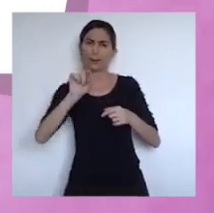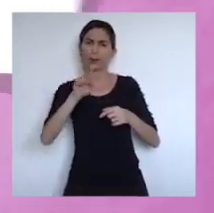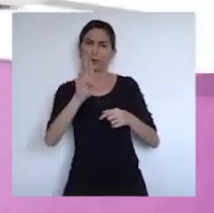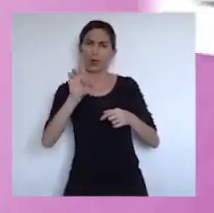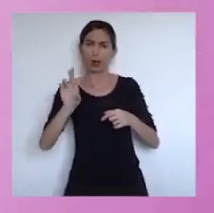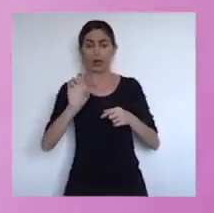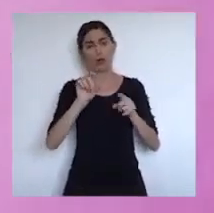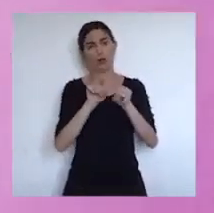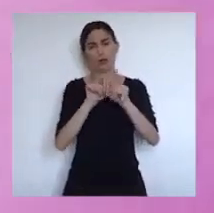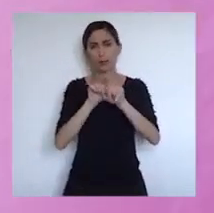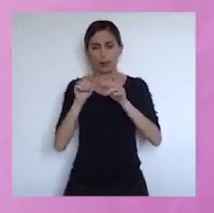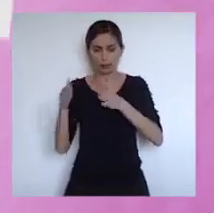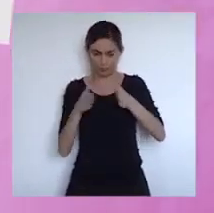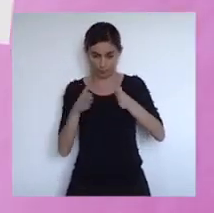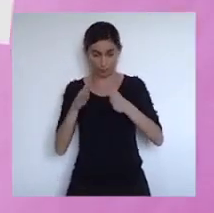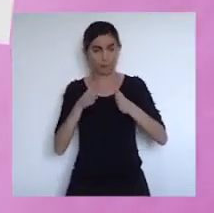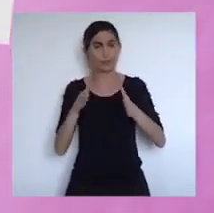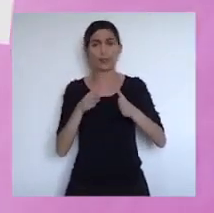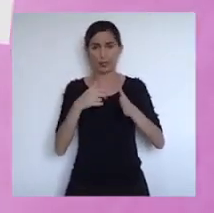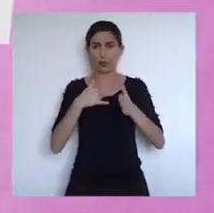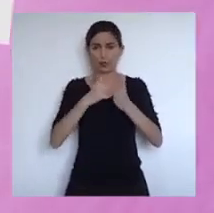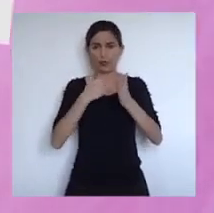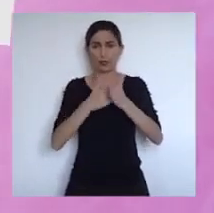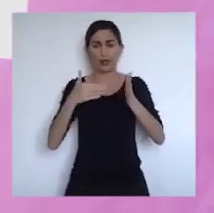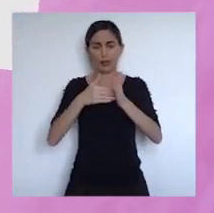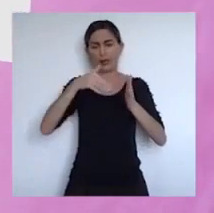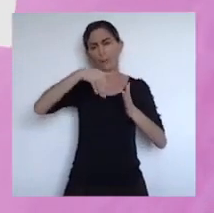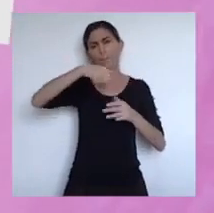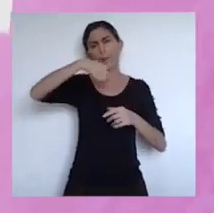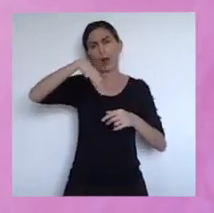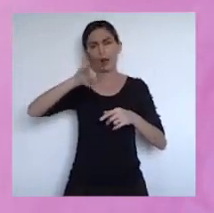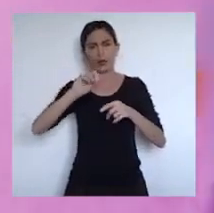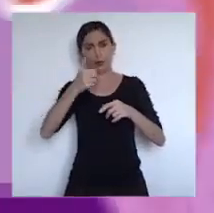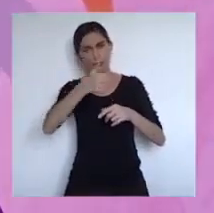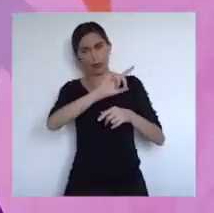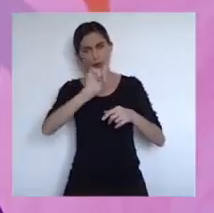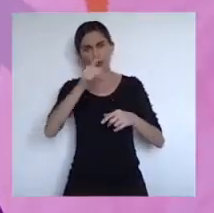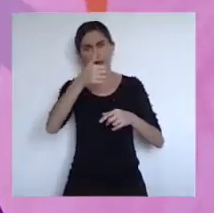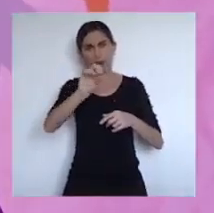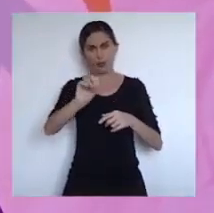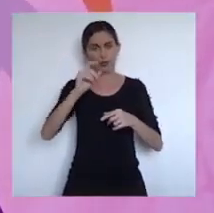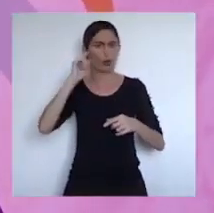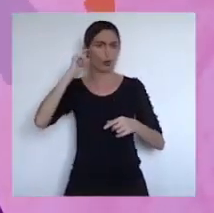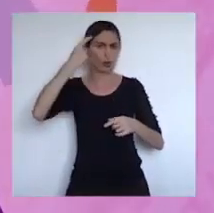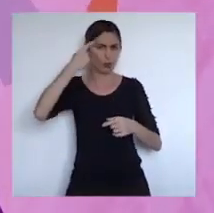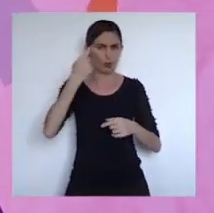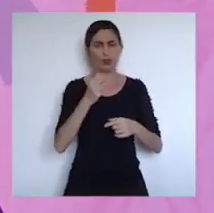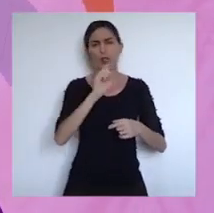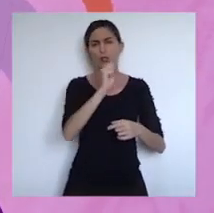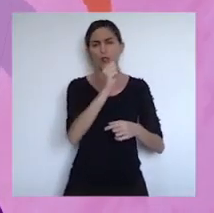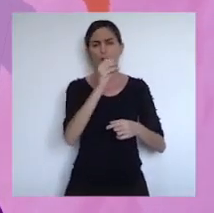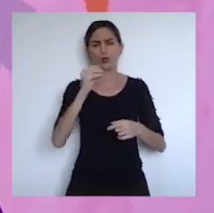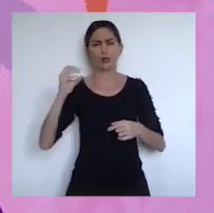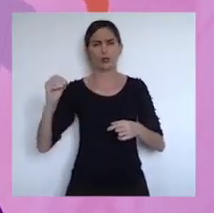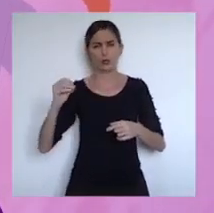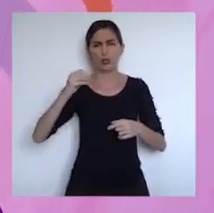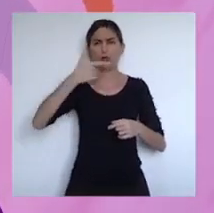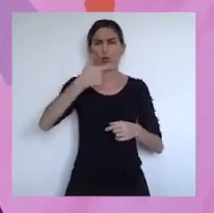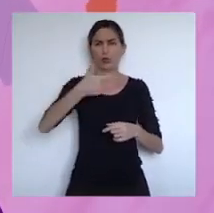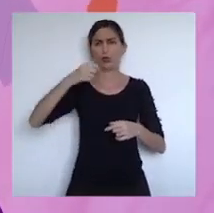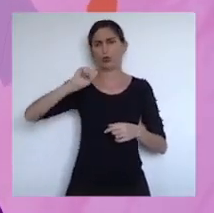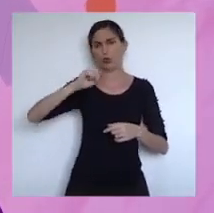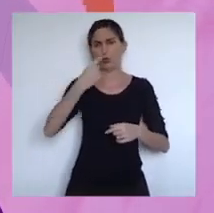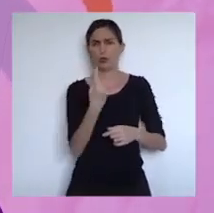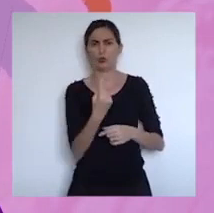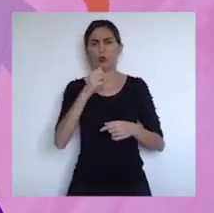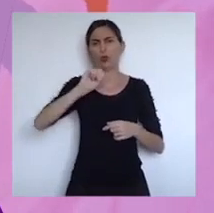www.facep.br. Se ligue no prazo, as inscrições vão até 10 de maio. Tire suas dúvidas pelo 0800